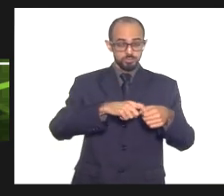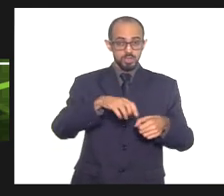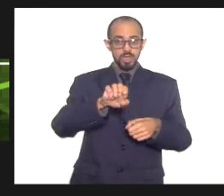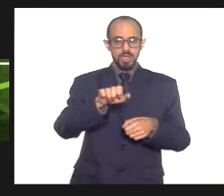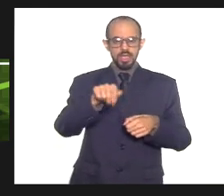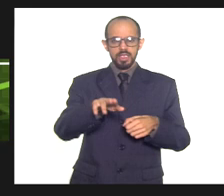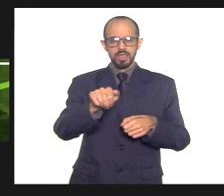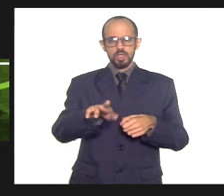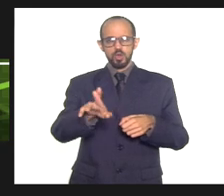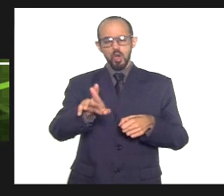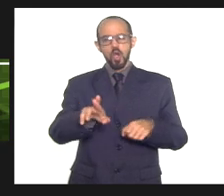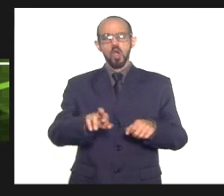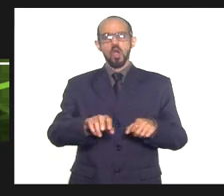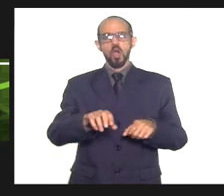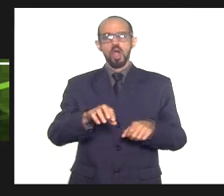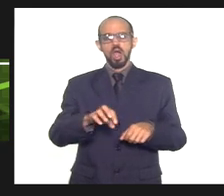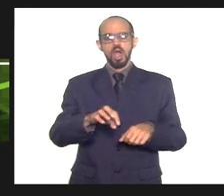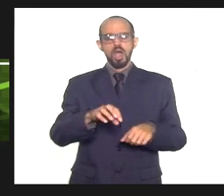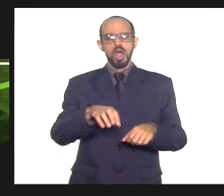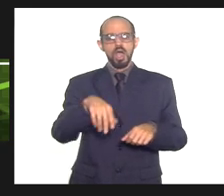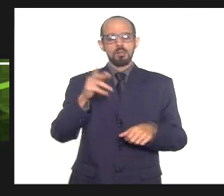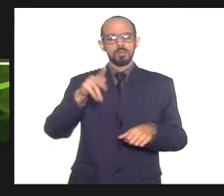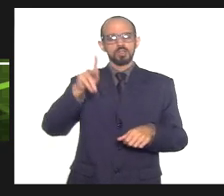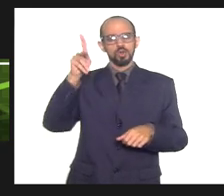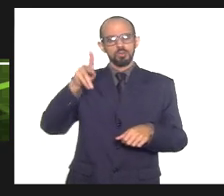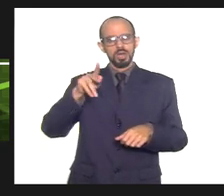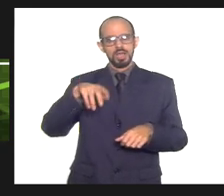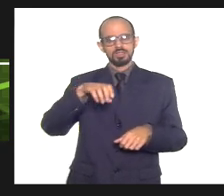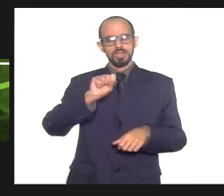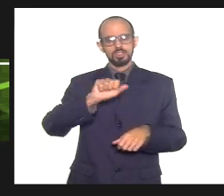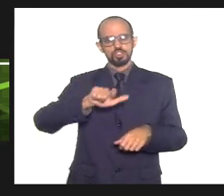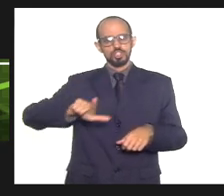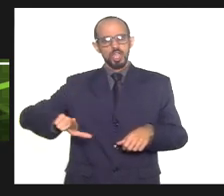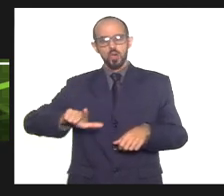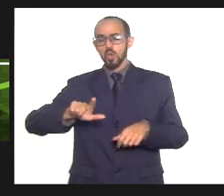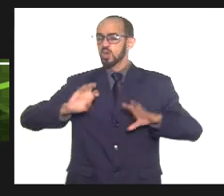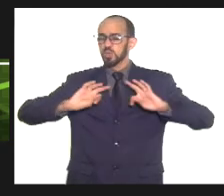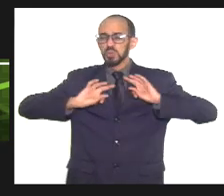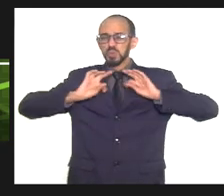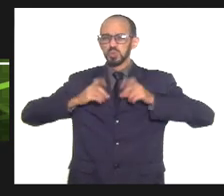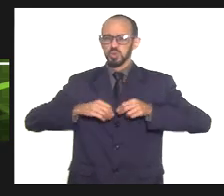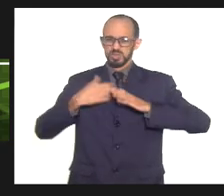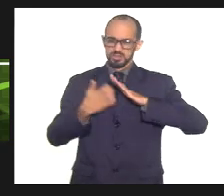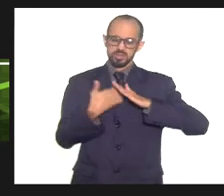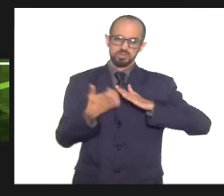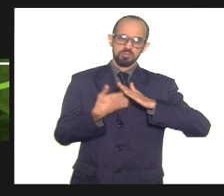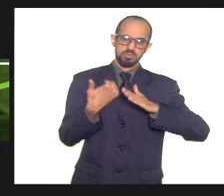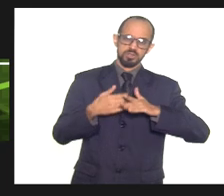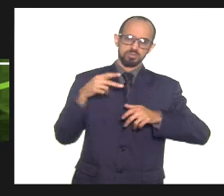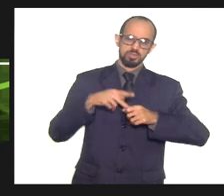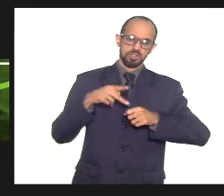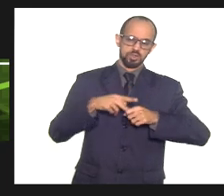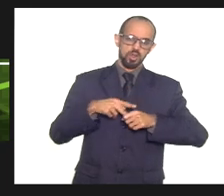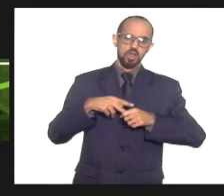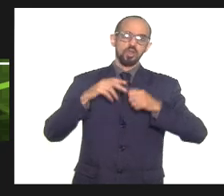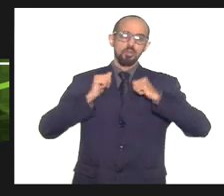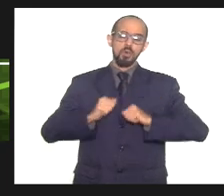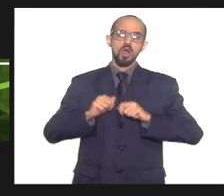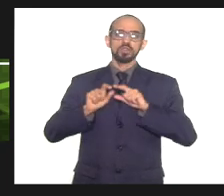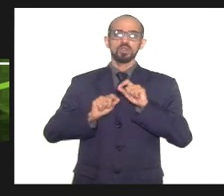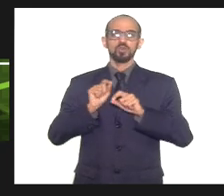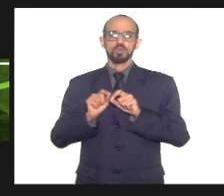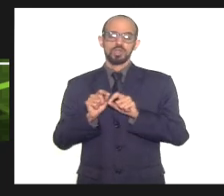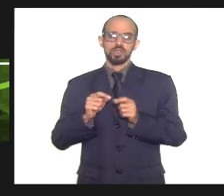falando a Equinor, a Petrobras, a Shell, todas as concessionárias, podem ter